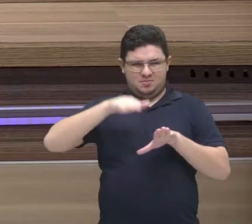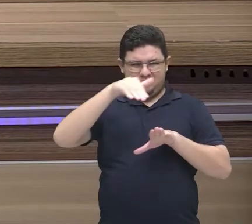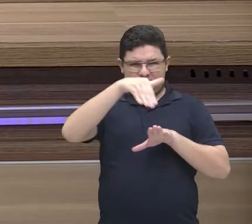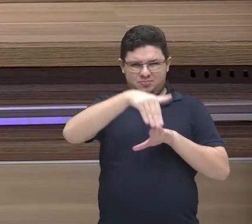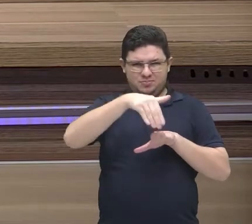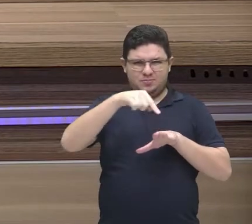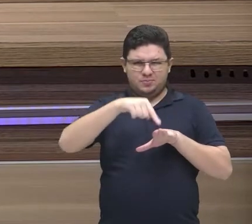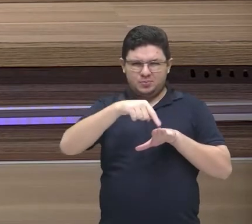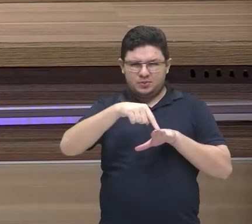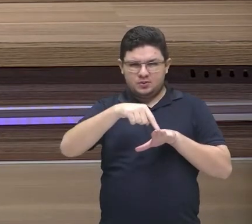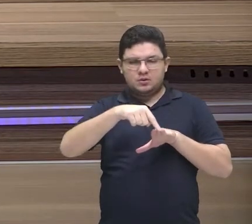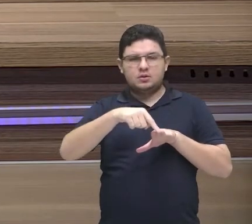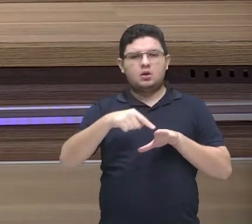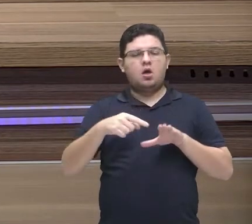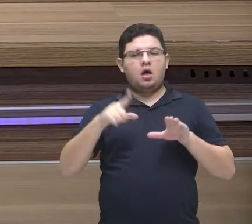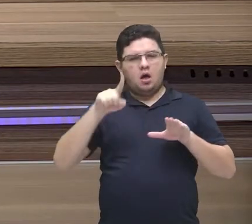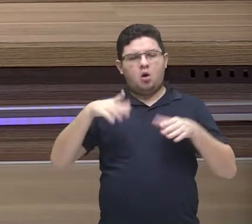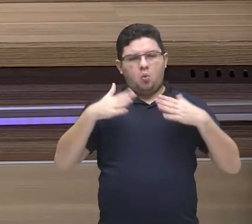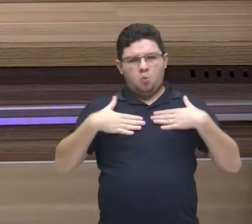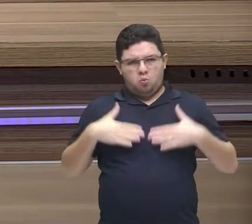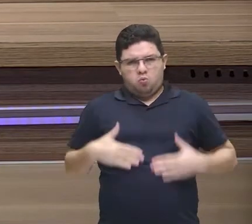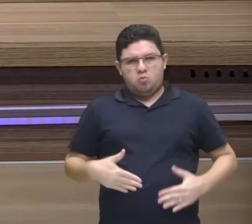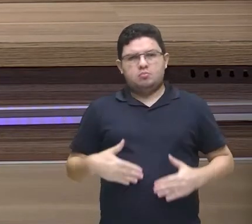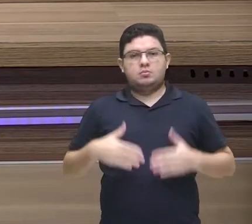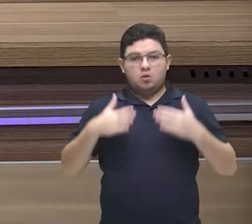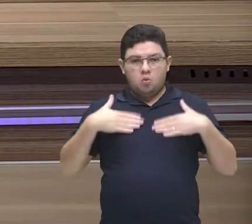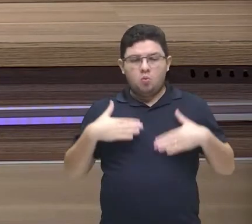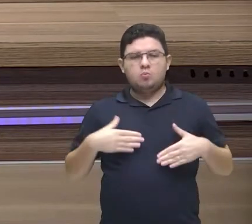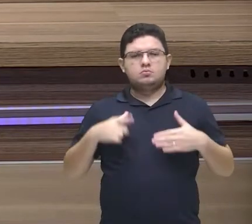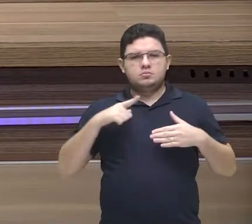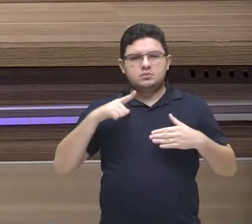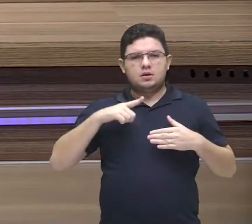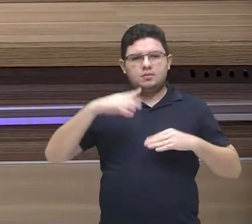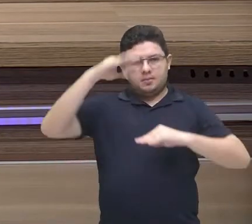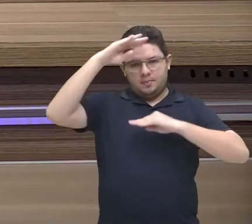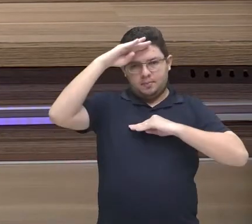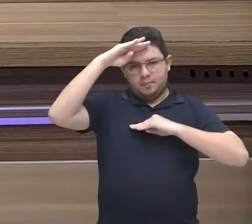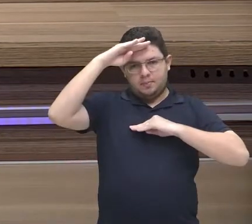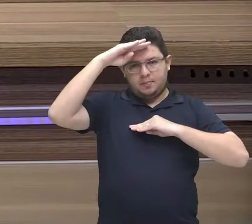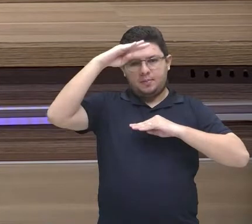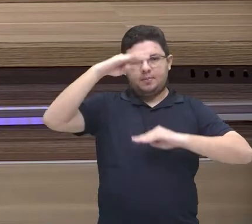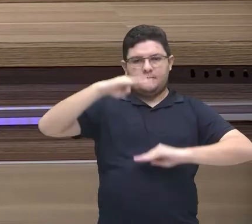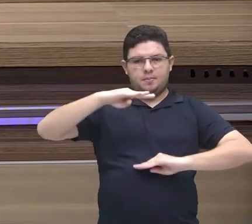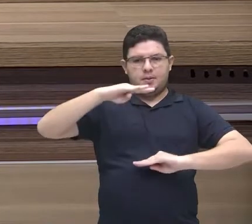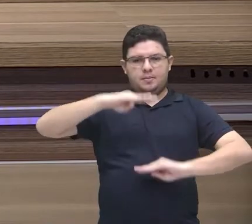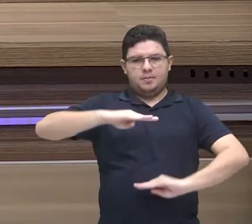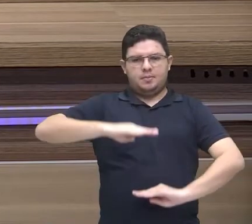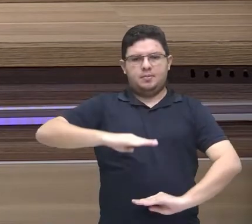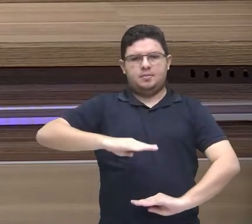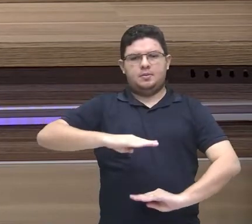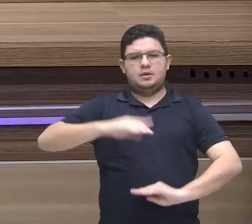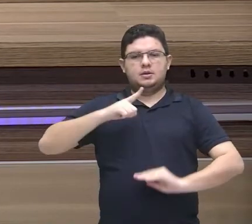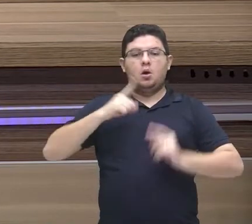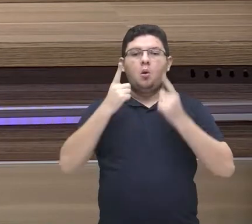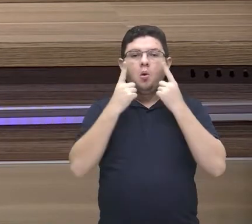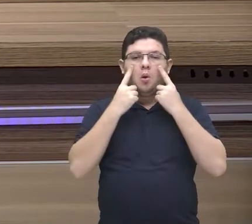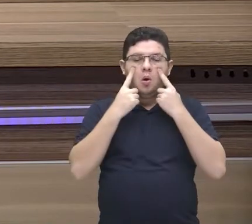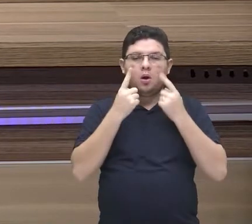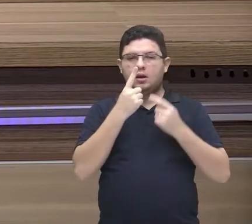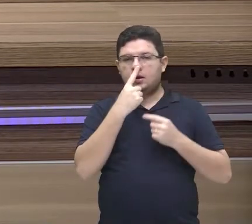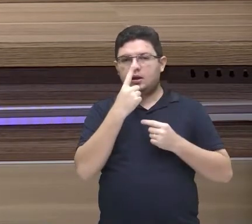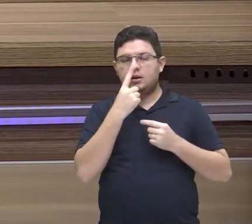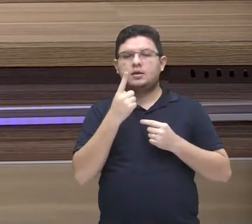pedaços, né? Por várias regiões, por vários pedaços. Quais são? Nós temos os olhos, o nariz, a boca,